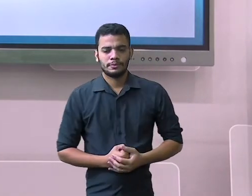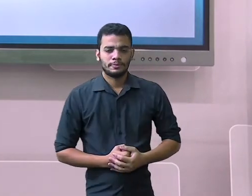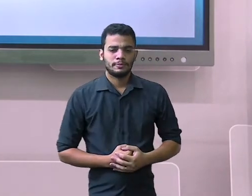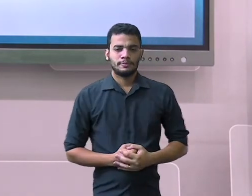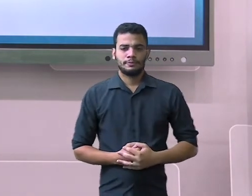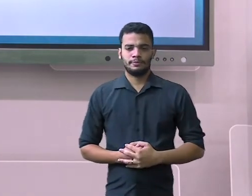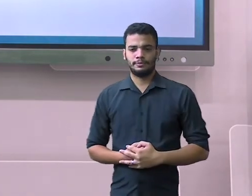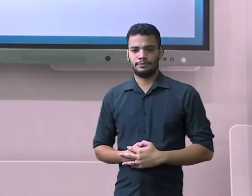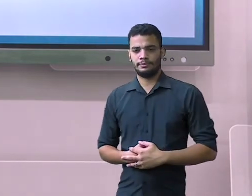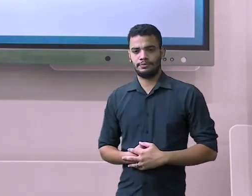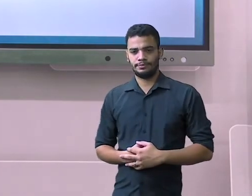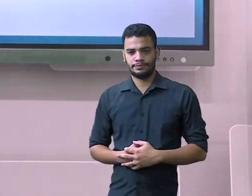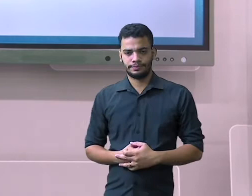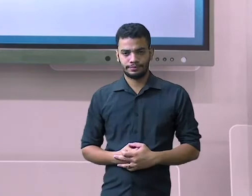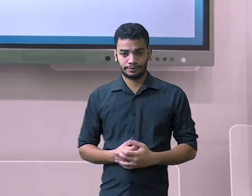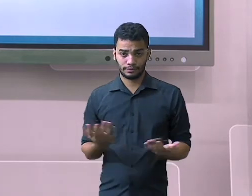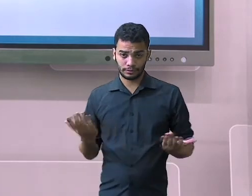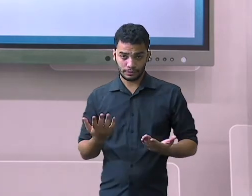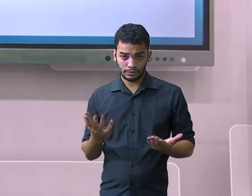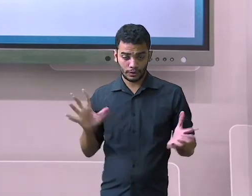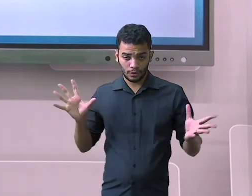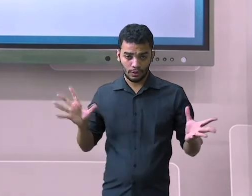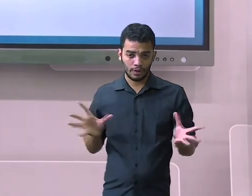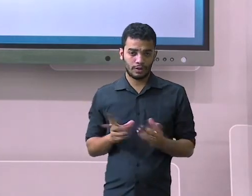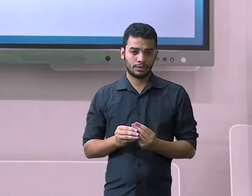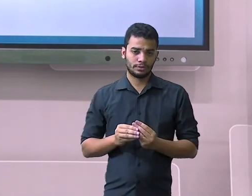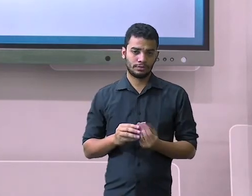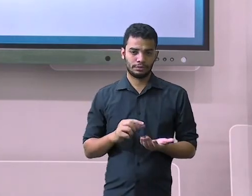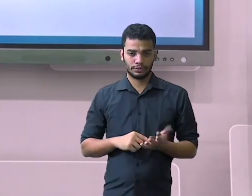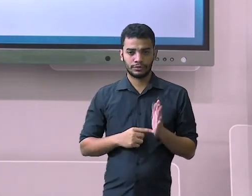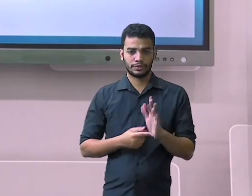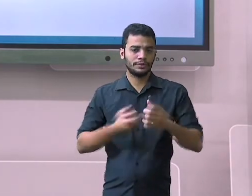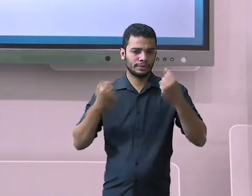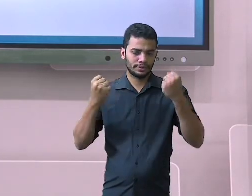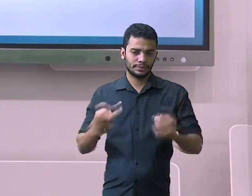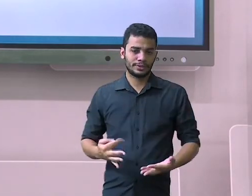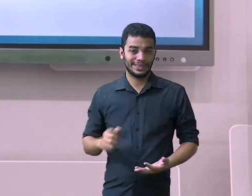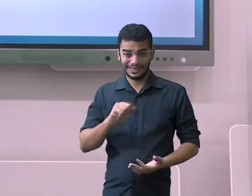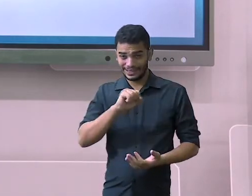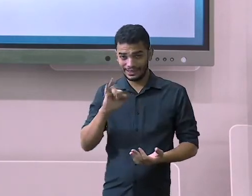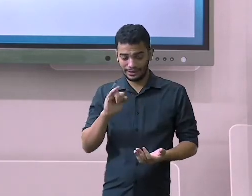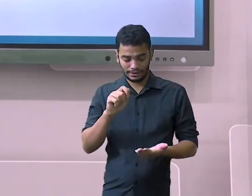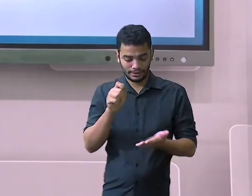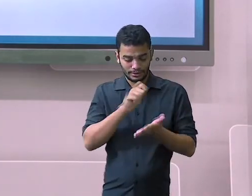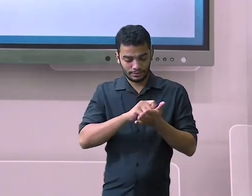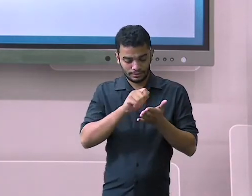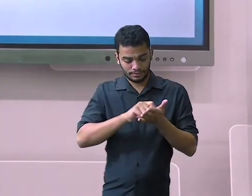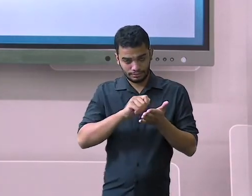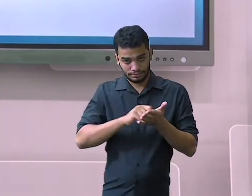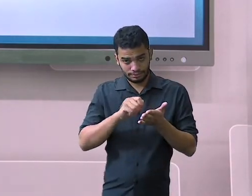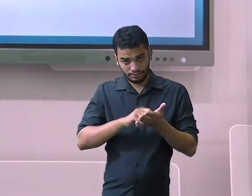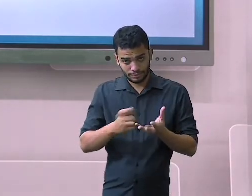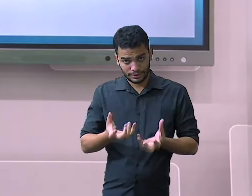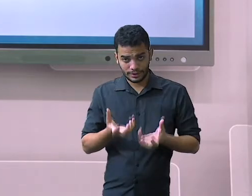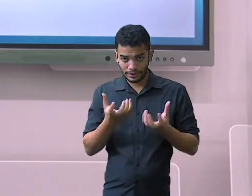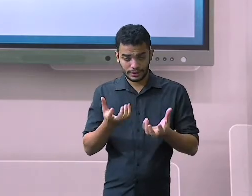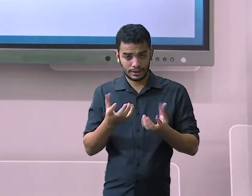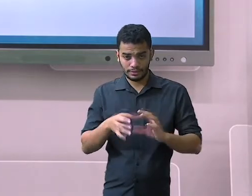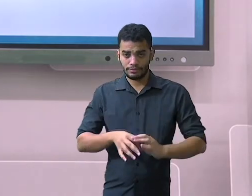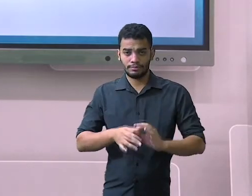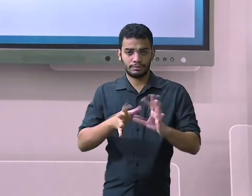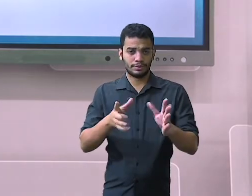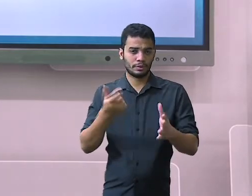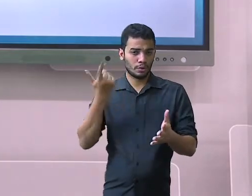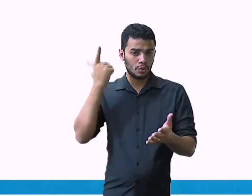Então, vamos lá. Resumindo aqui, vamos no nosso resumo. Se você quiser anotar essa informação, ela vai ser muito válida para a